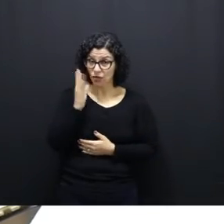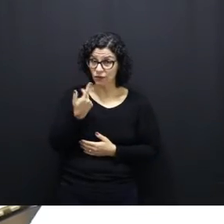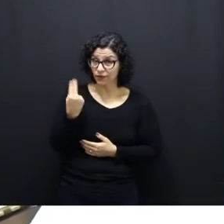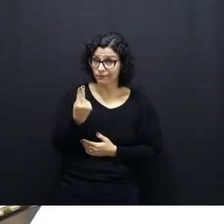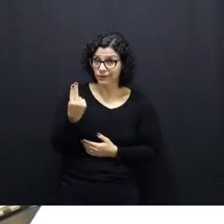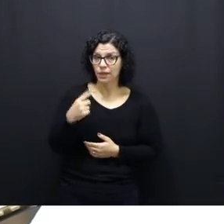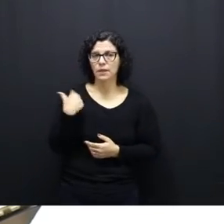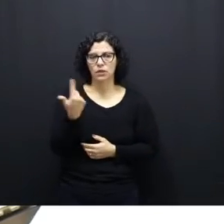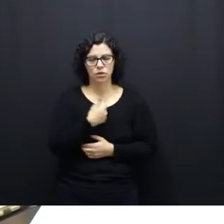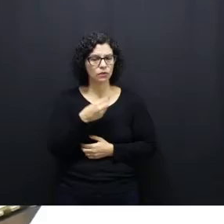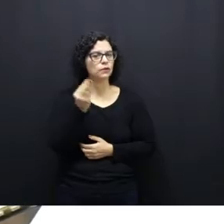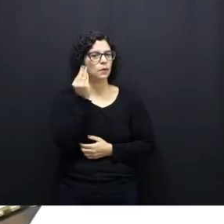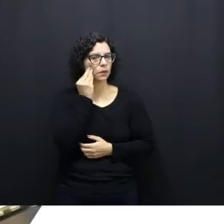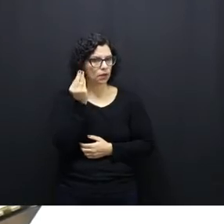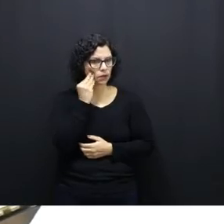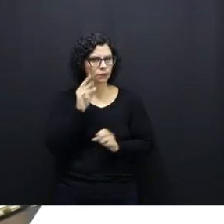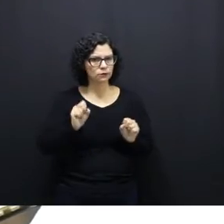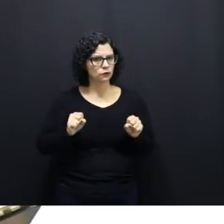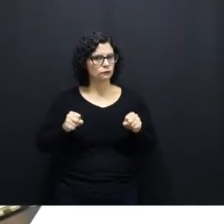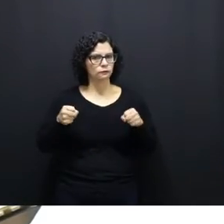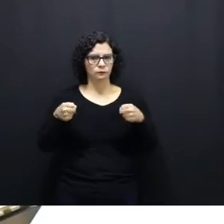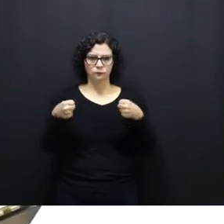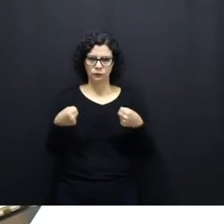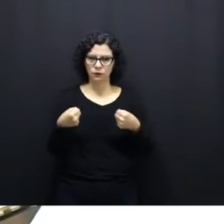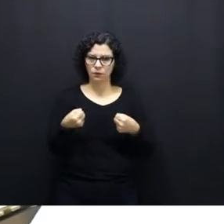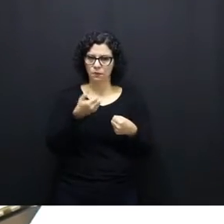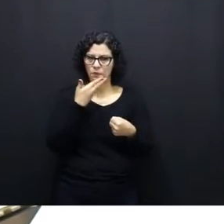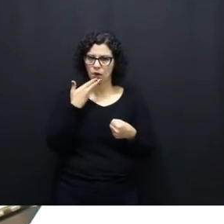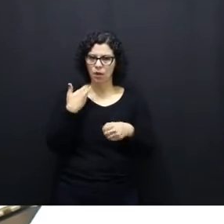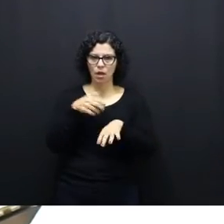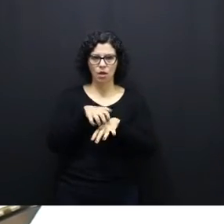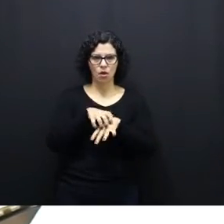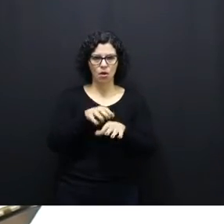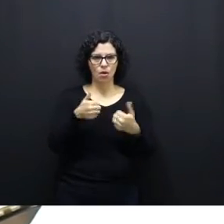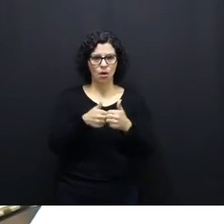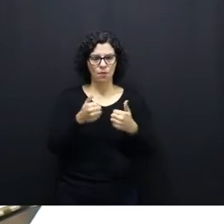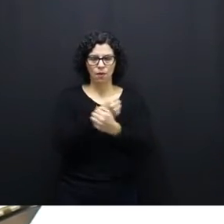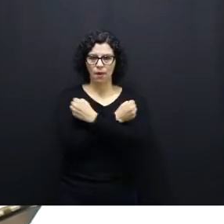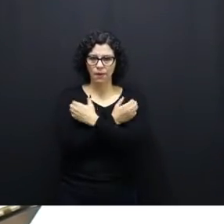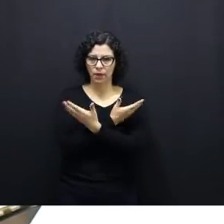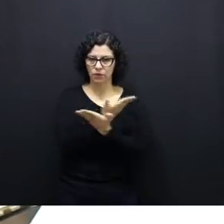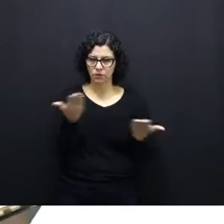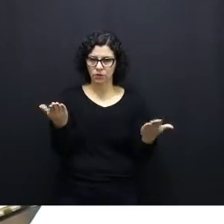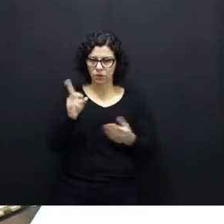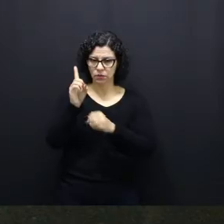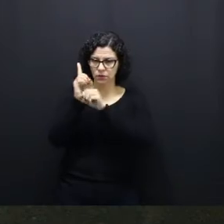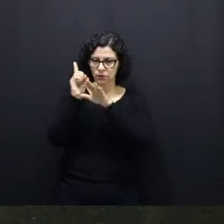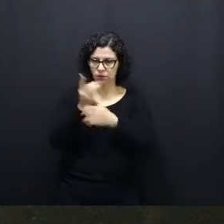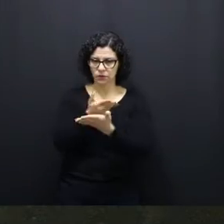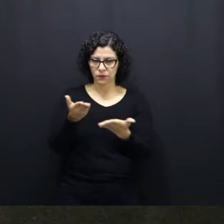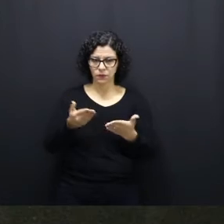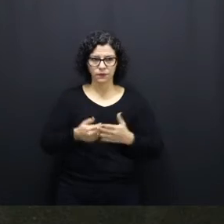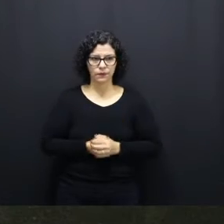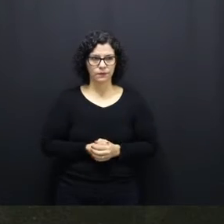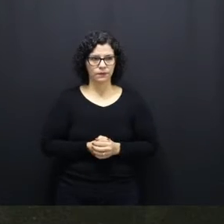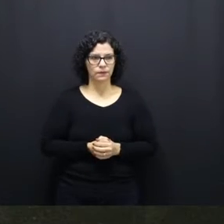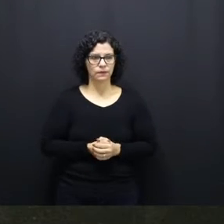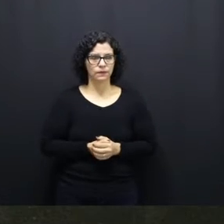mas nós iremos com muito empenho melhorar esse transporte um forte abraço e que todos com Deus